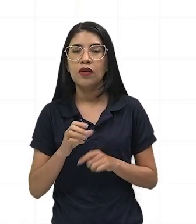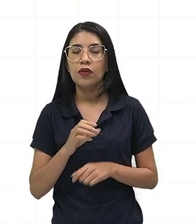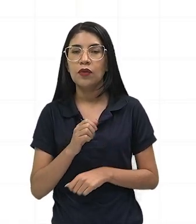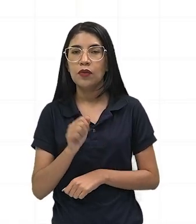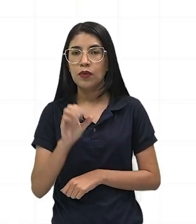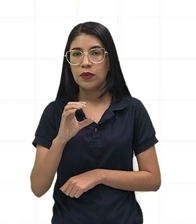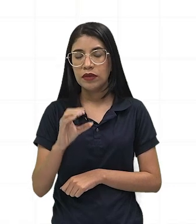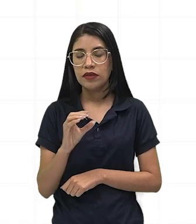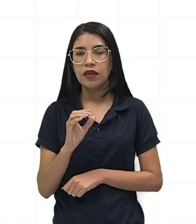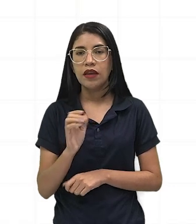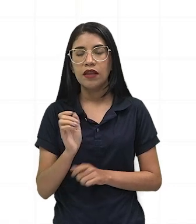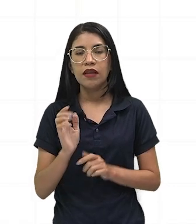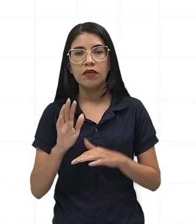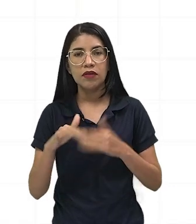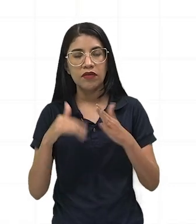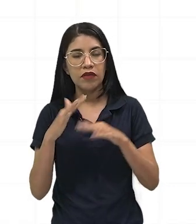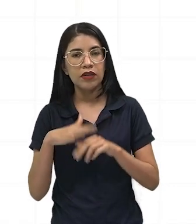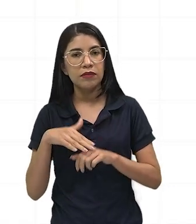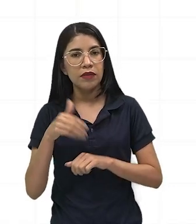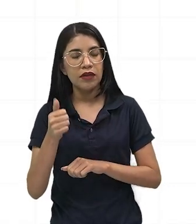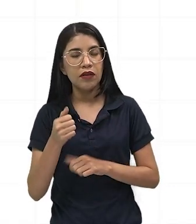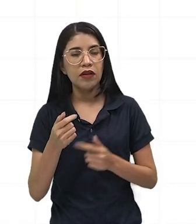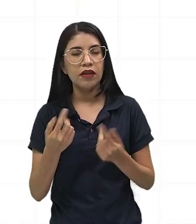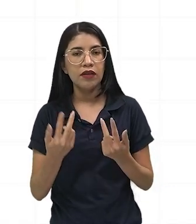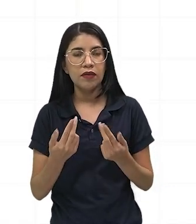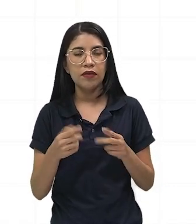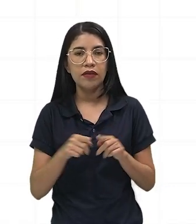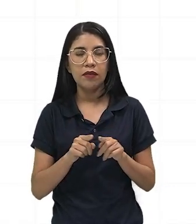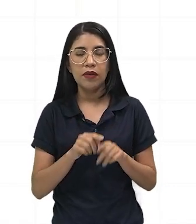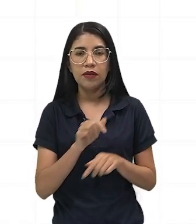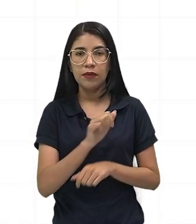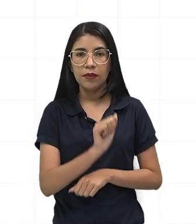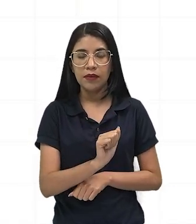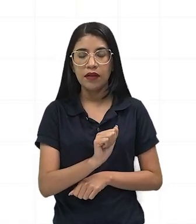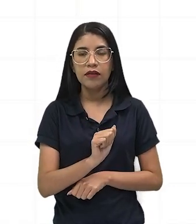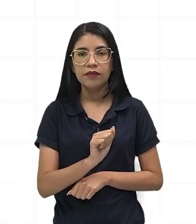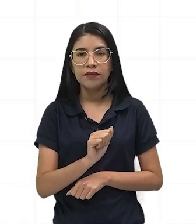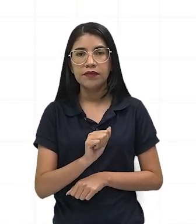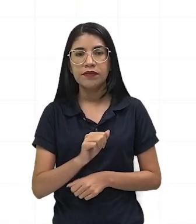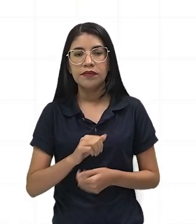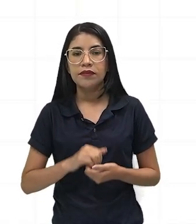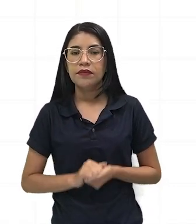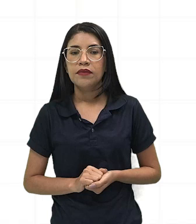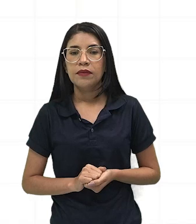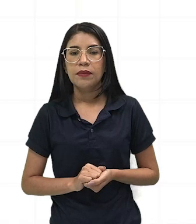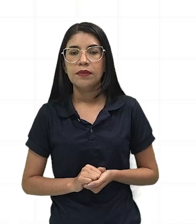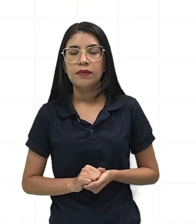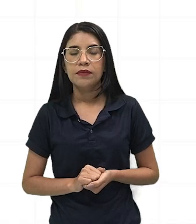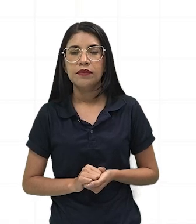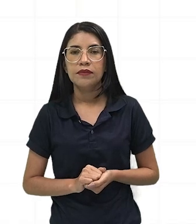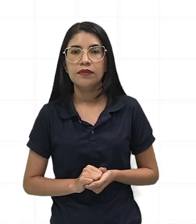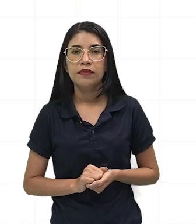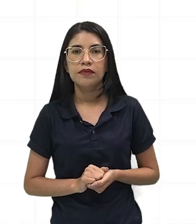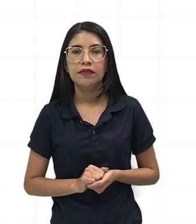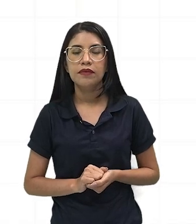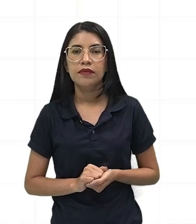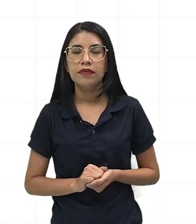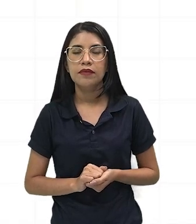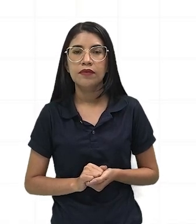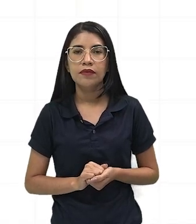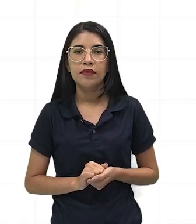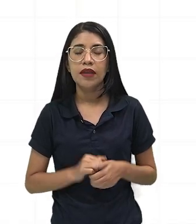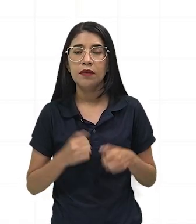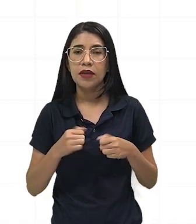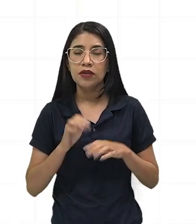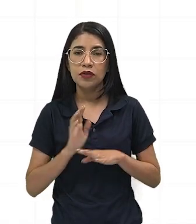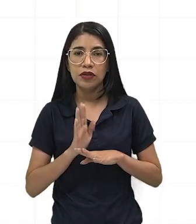desempenho, assim também como o aluno A, que teve os seus também alguns cuidados aqui,